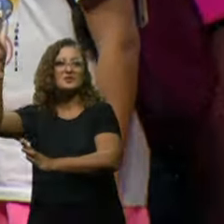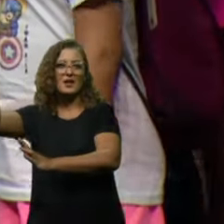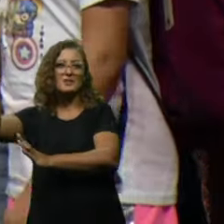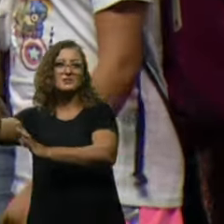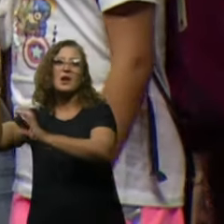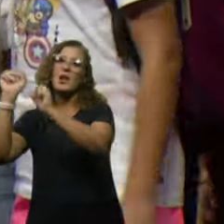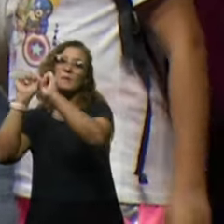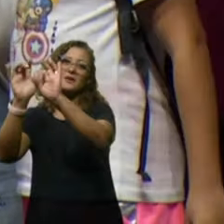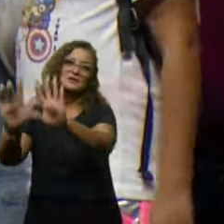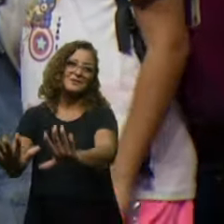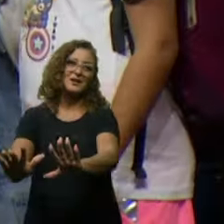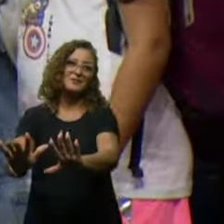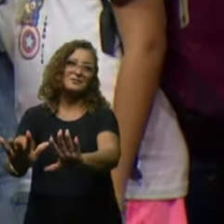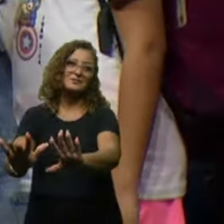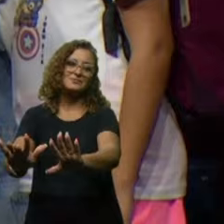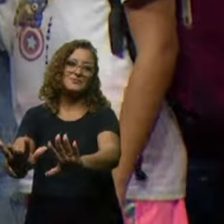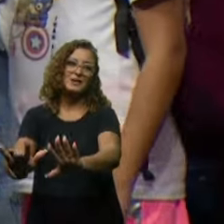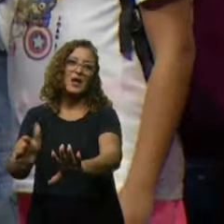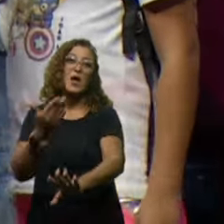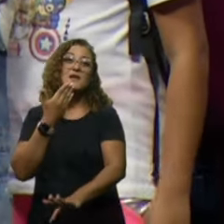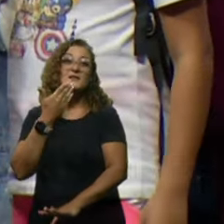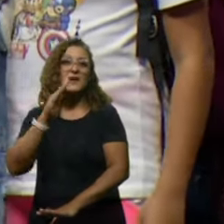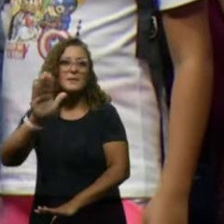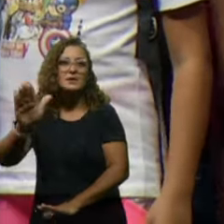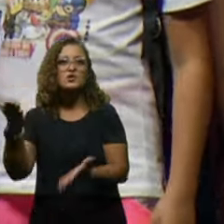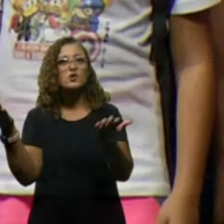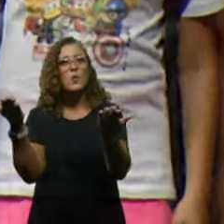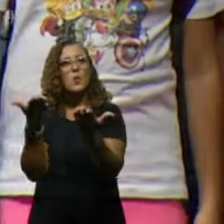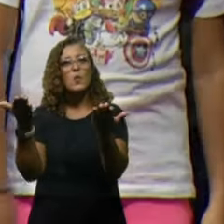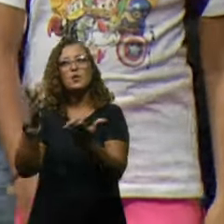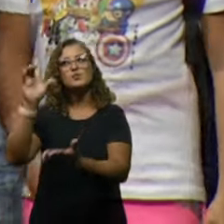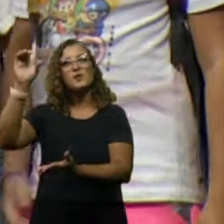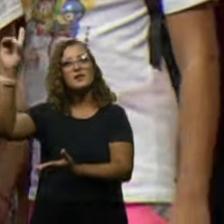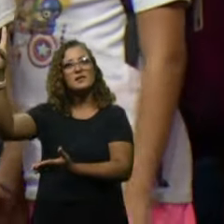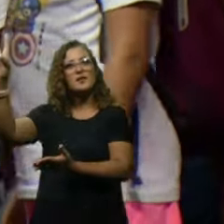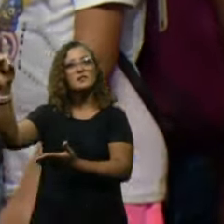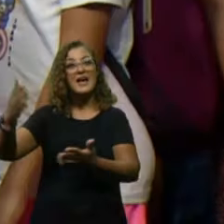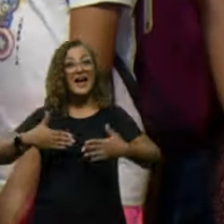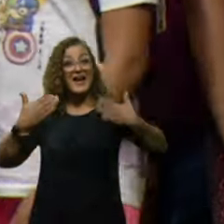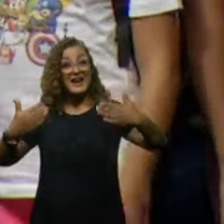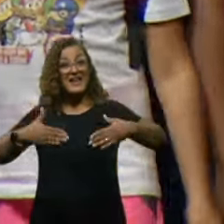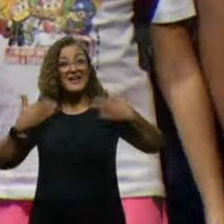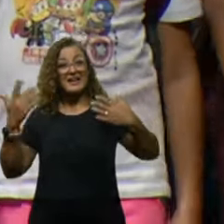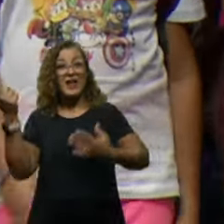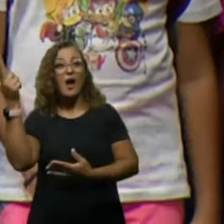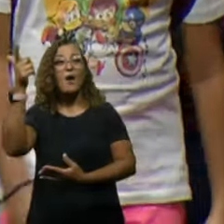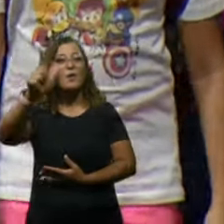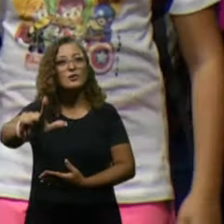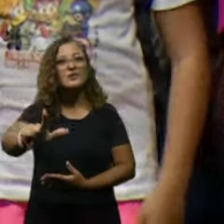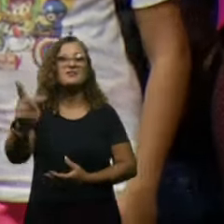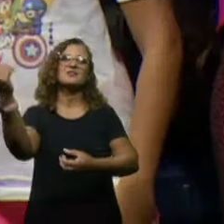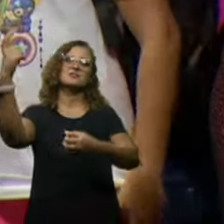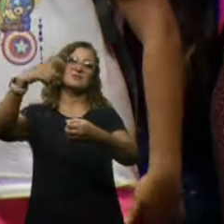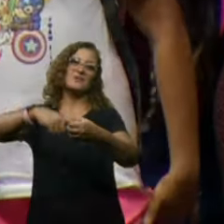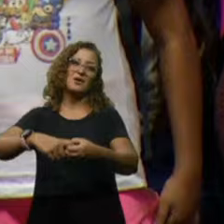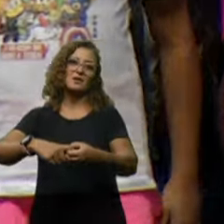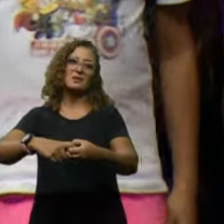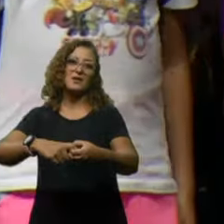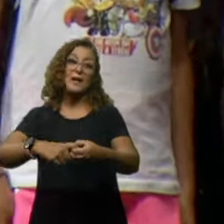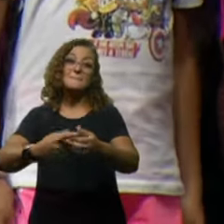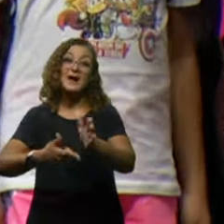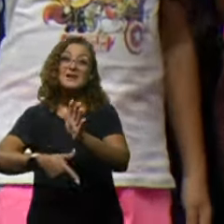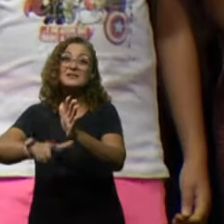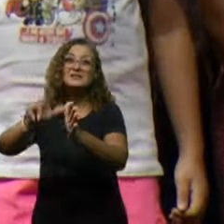e você vai pedir torna a dar-me a alegria da salvação mas antes dessa oração torna a dar-me